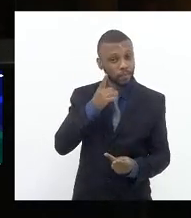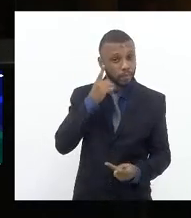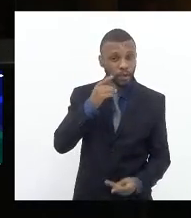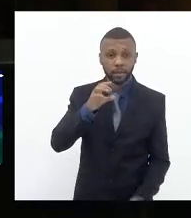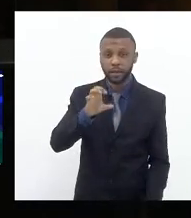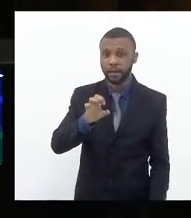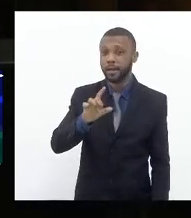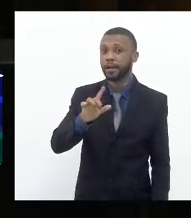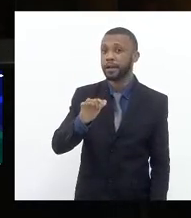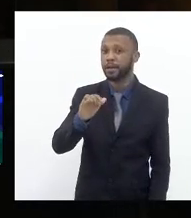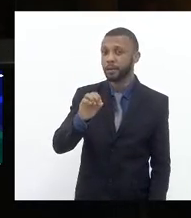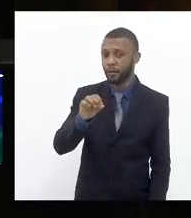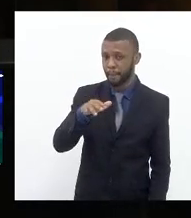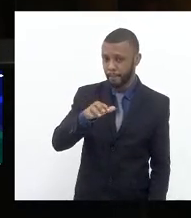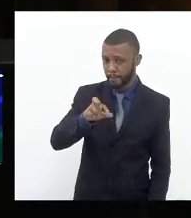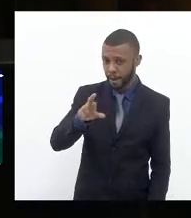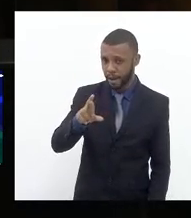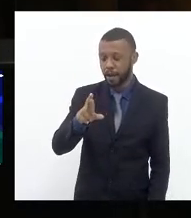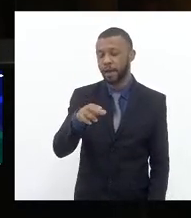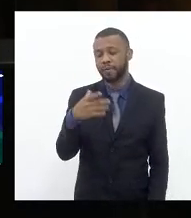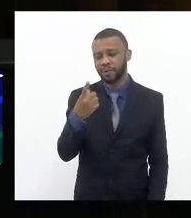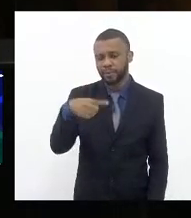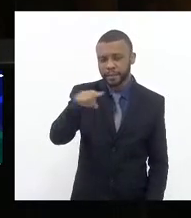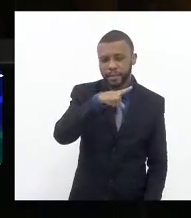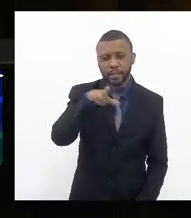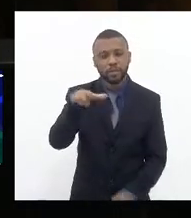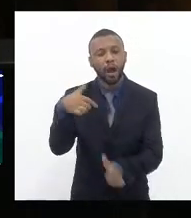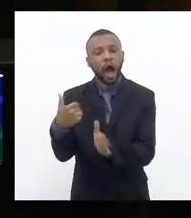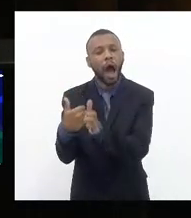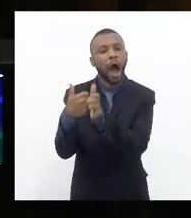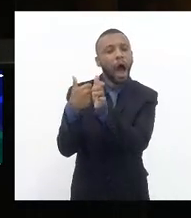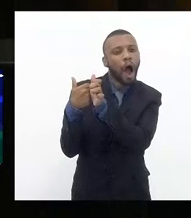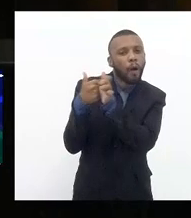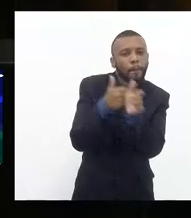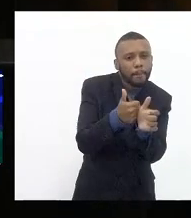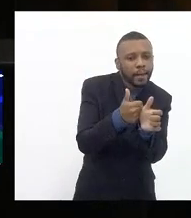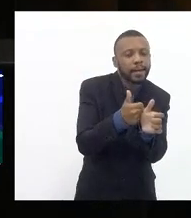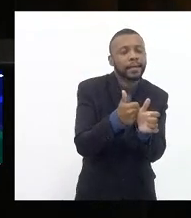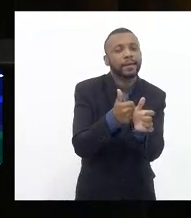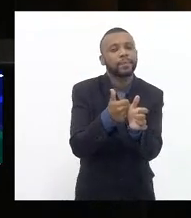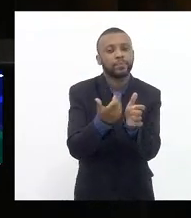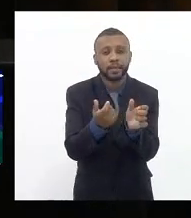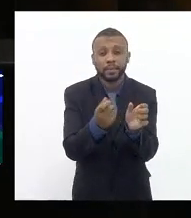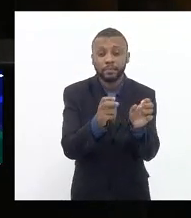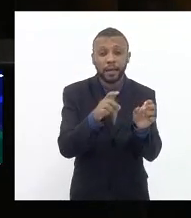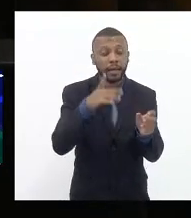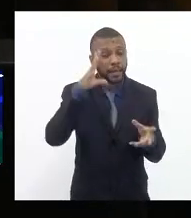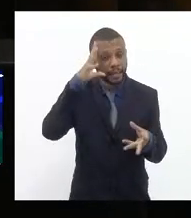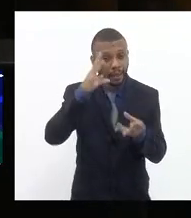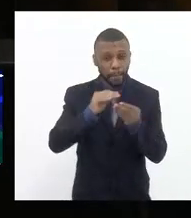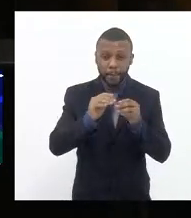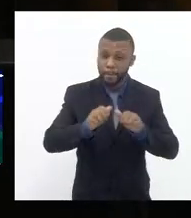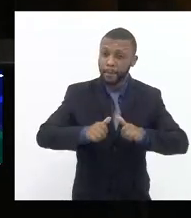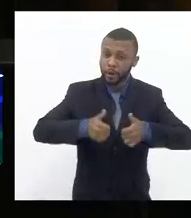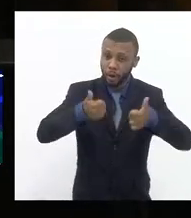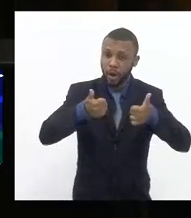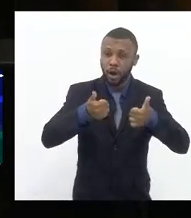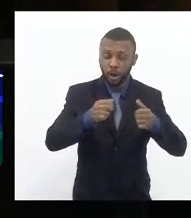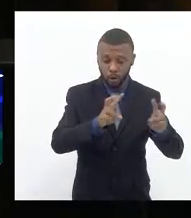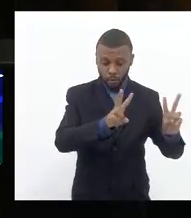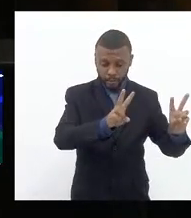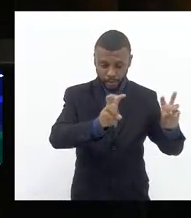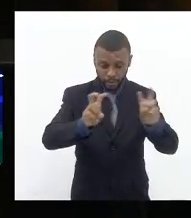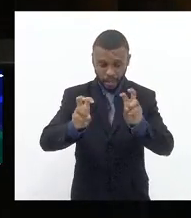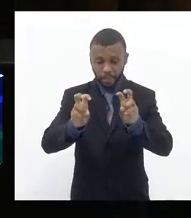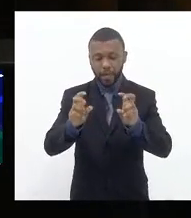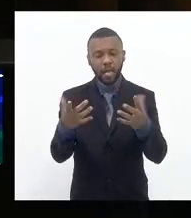ter um pouco mais de precisão. São temas complexos e difíceis. Em primeiro lugar, o